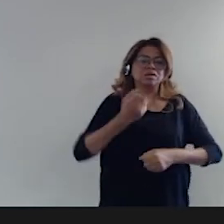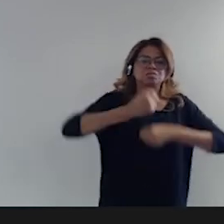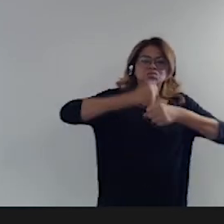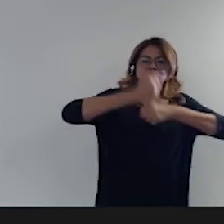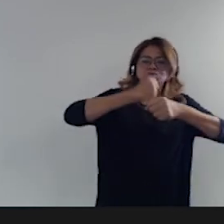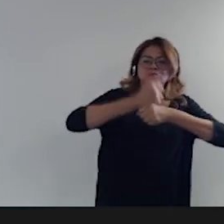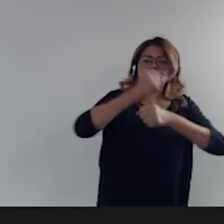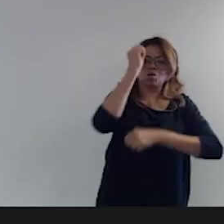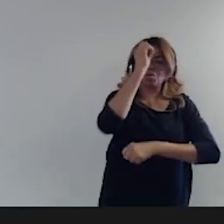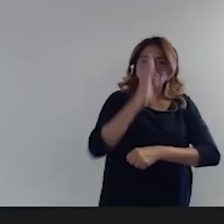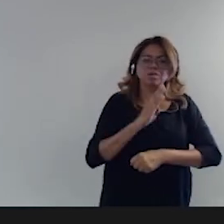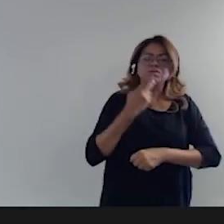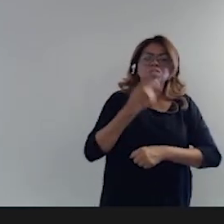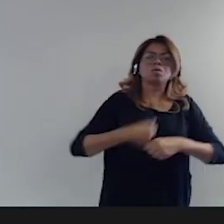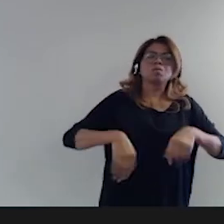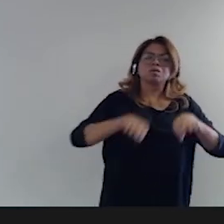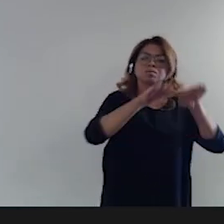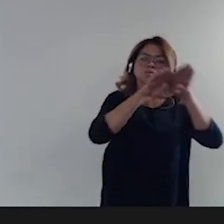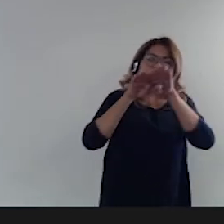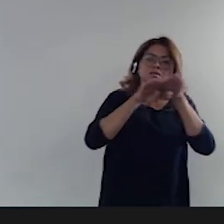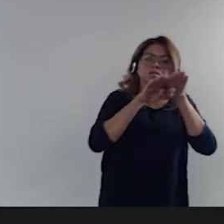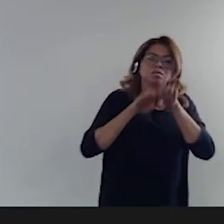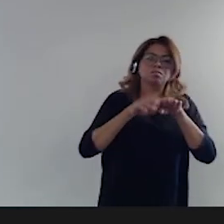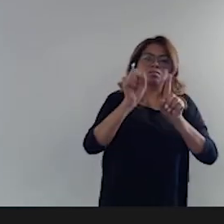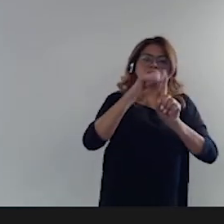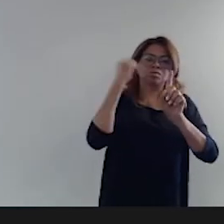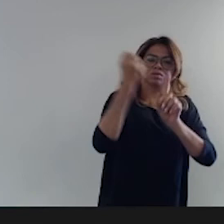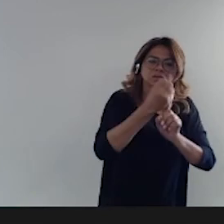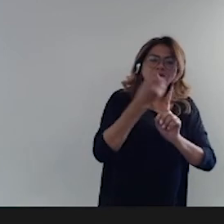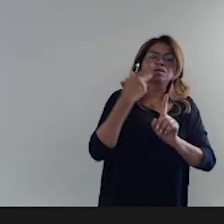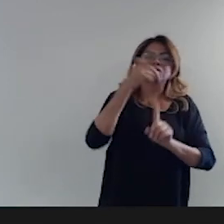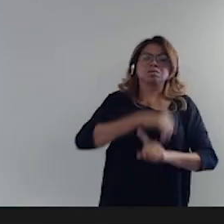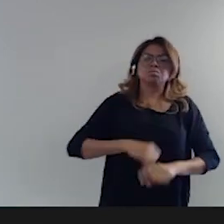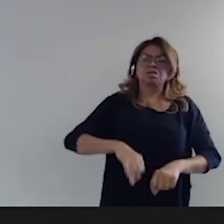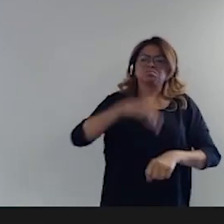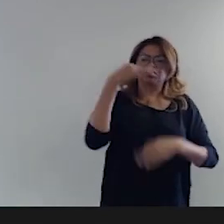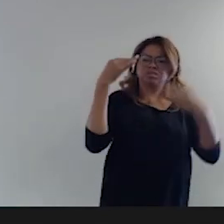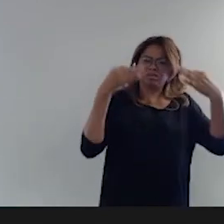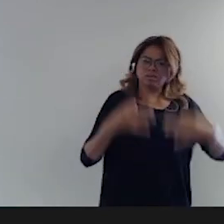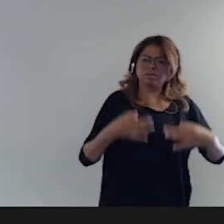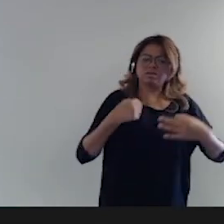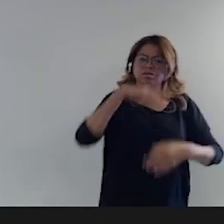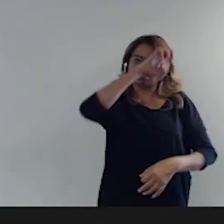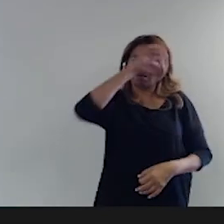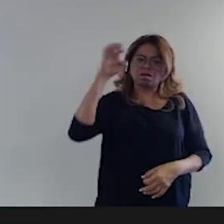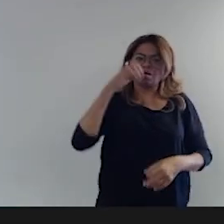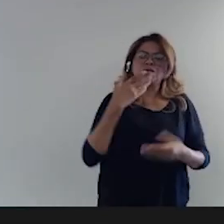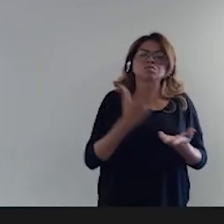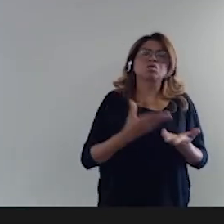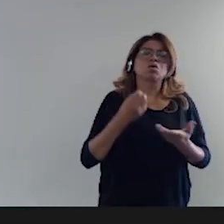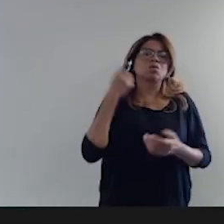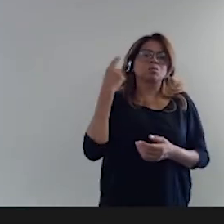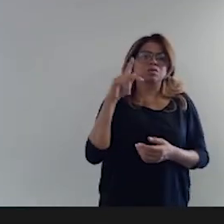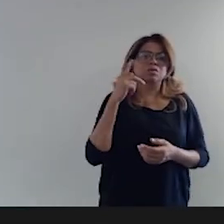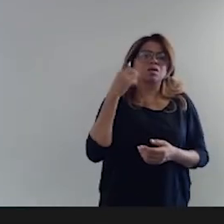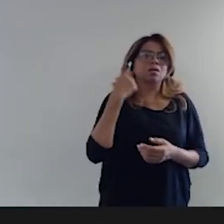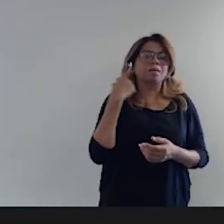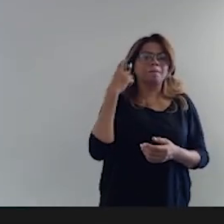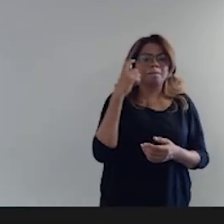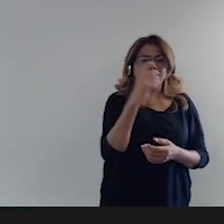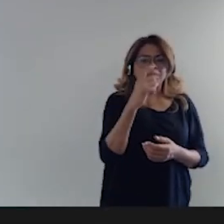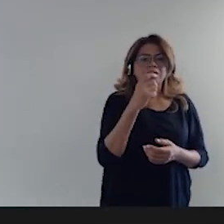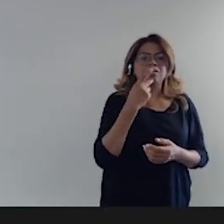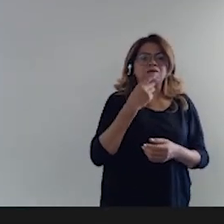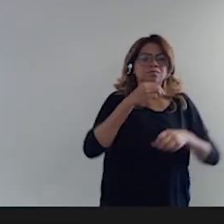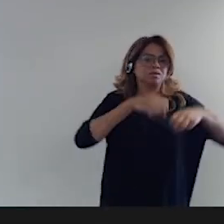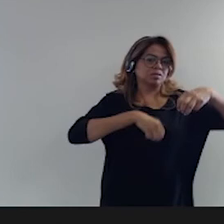mais próspero, justo, fraterno, solidário e íntegro, como são as palavras de pregação